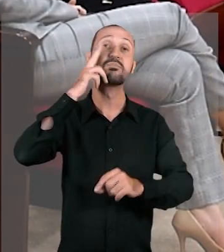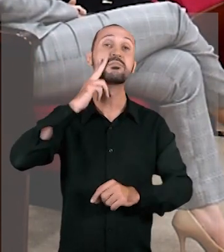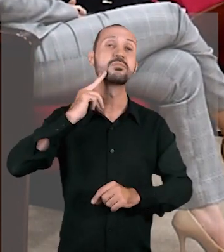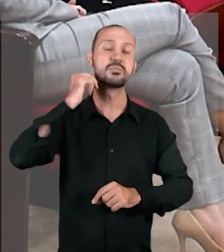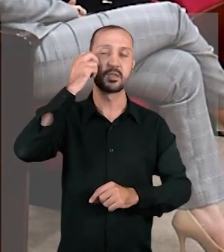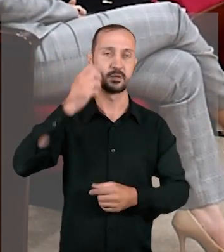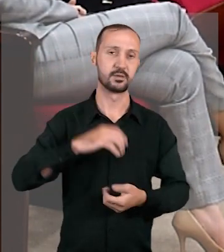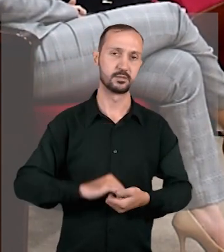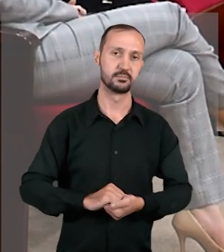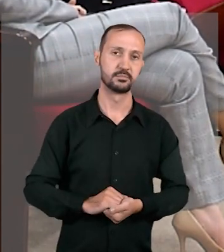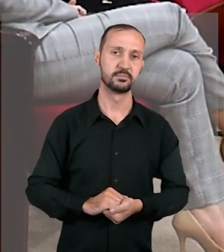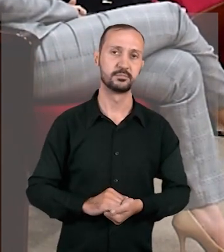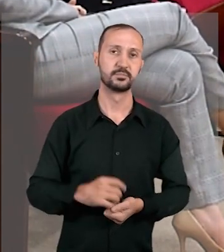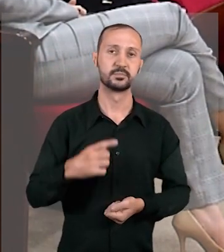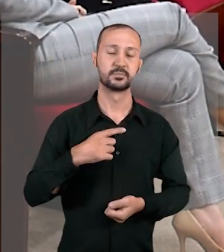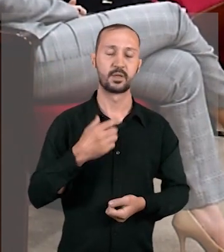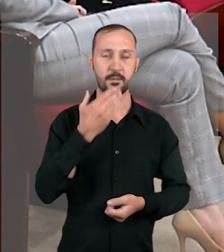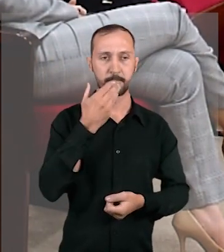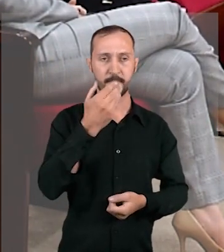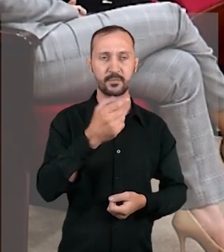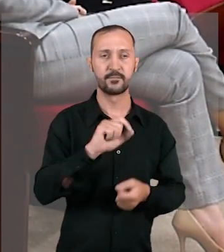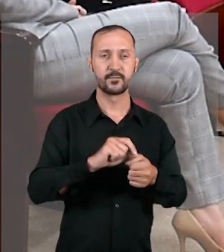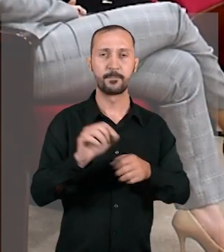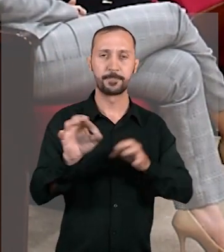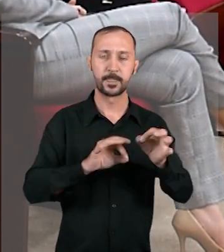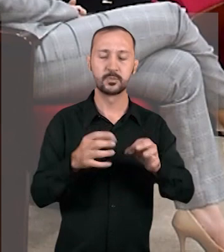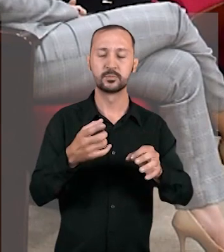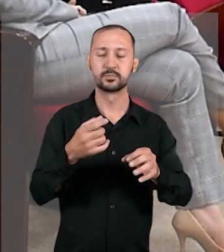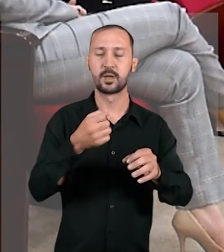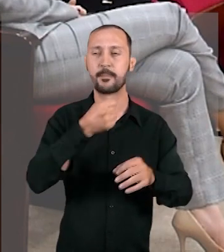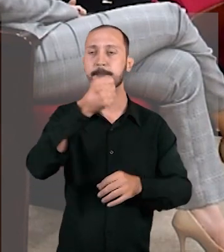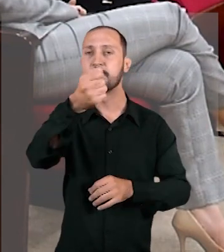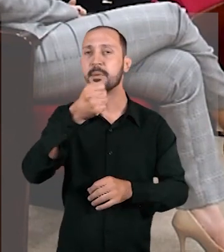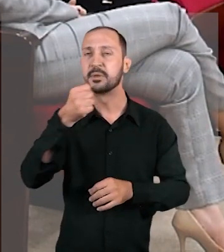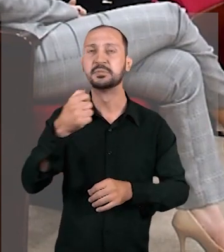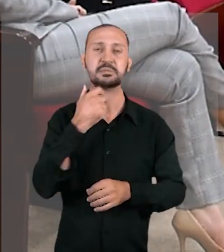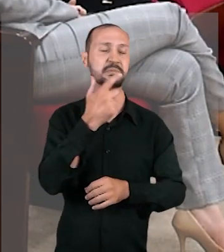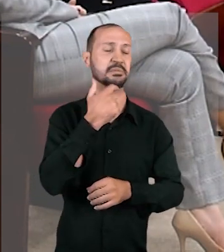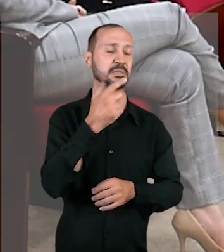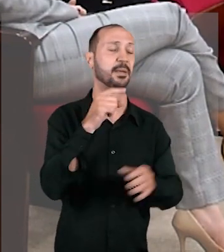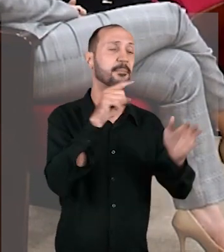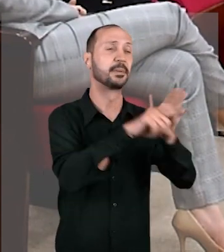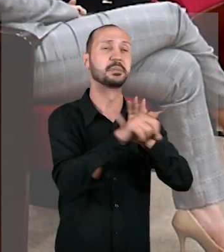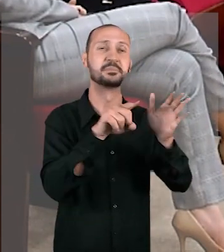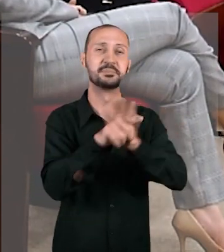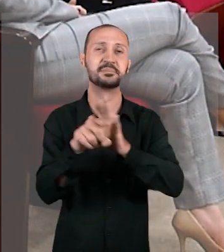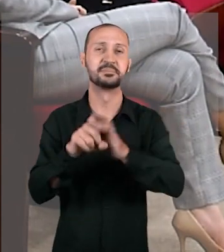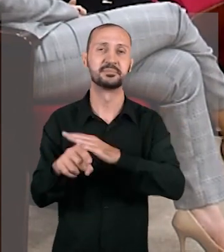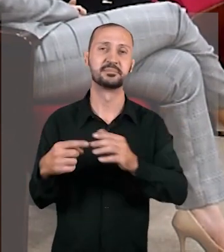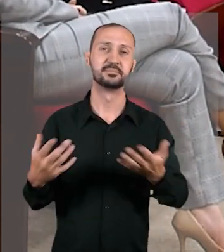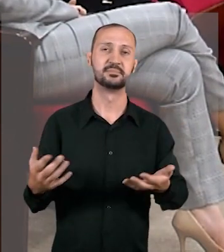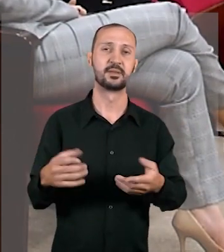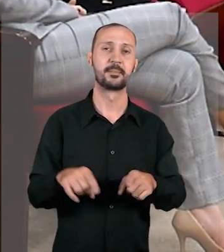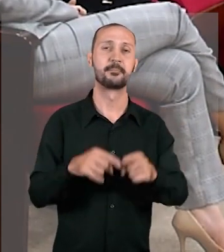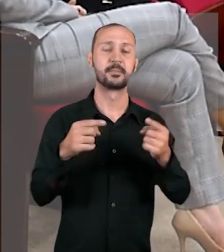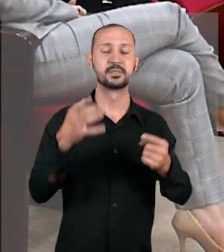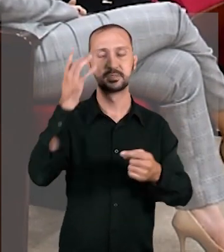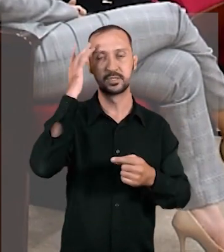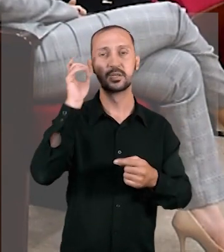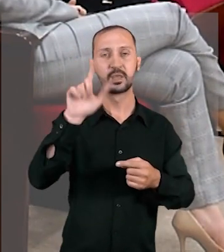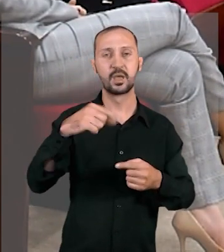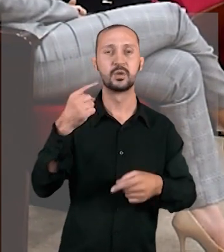Houve um pedido de que isso fosse assim, mediante consulta. A consulta não cabia por razões formais, mas acho